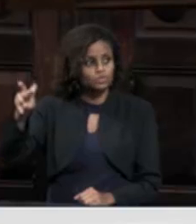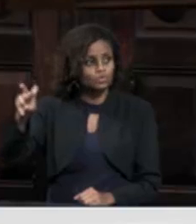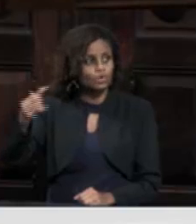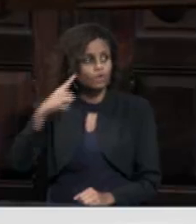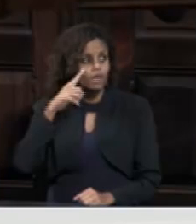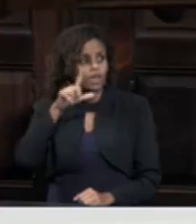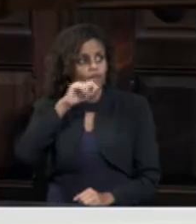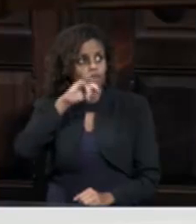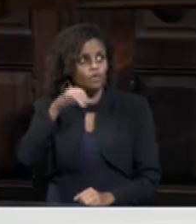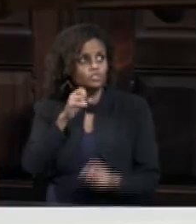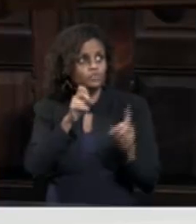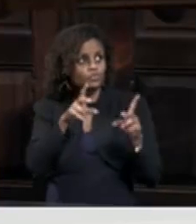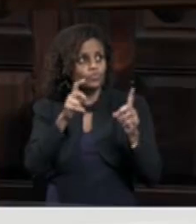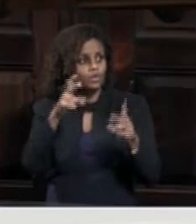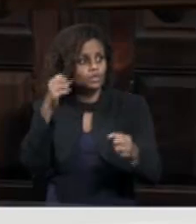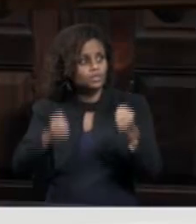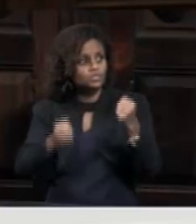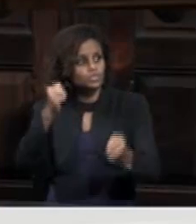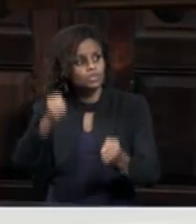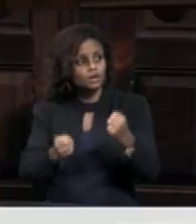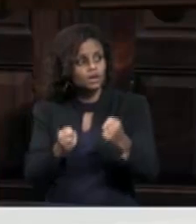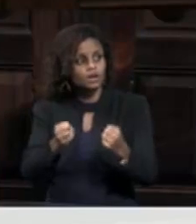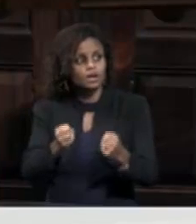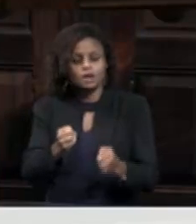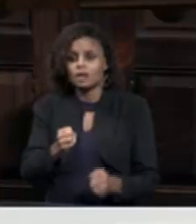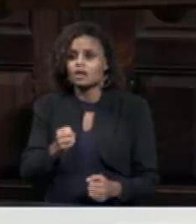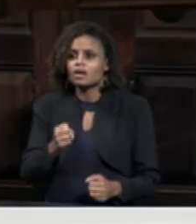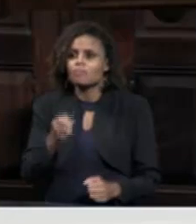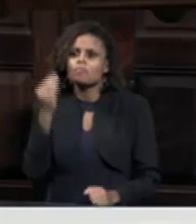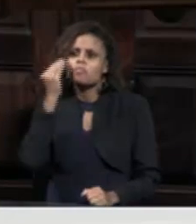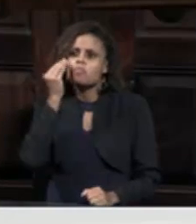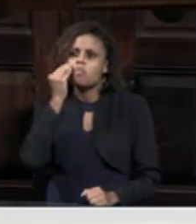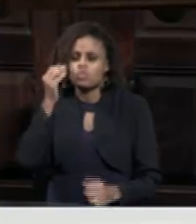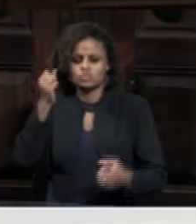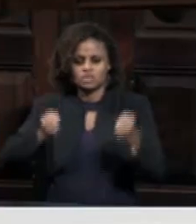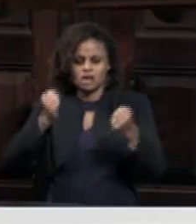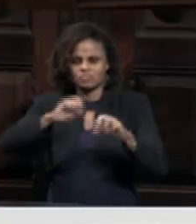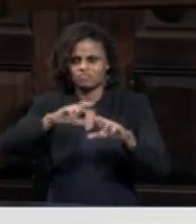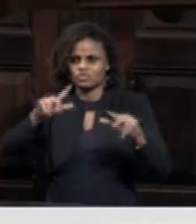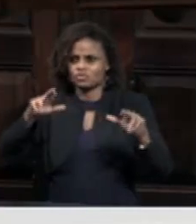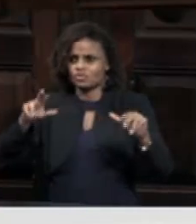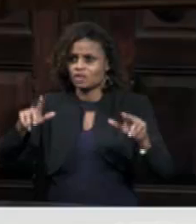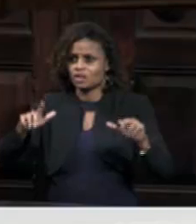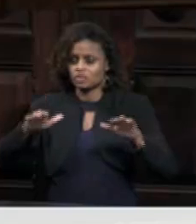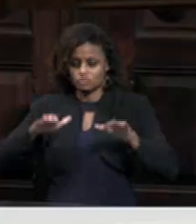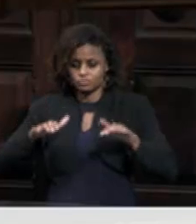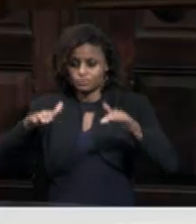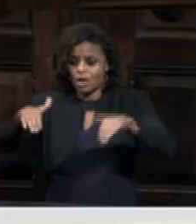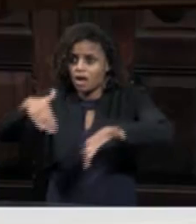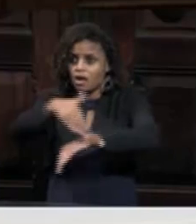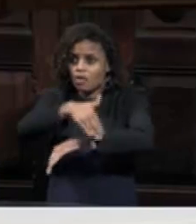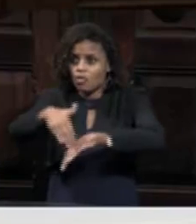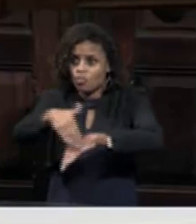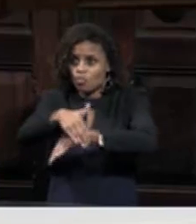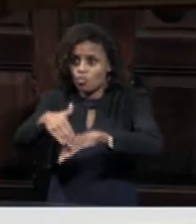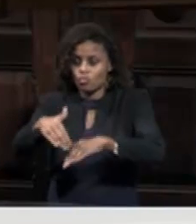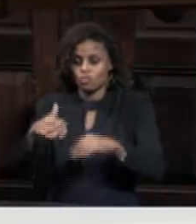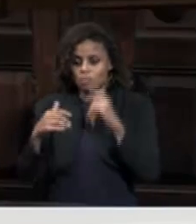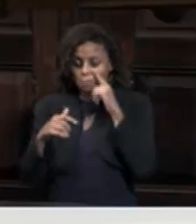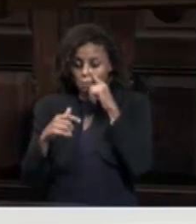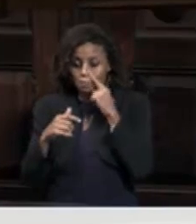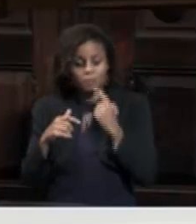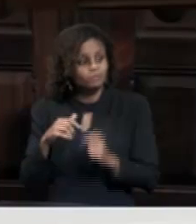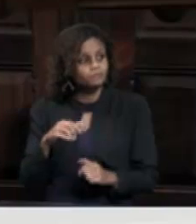concessionárias de automóveis amontoam os seus veículos nas calçadas